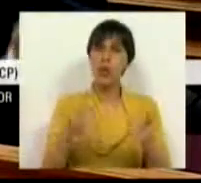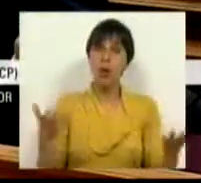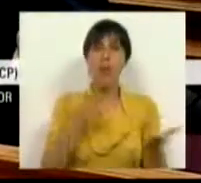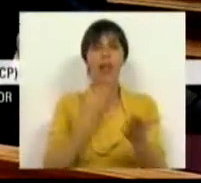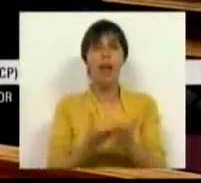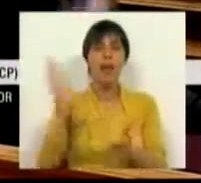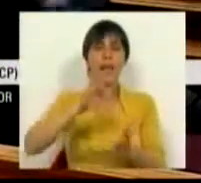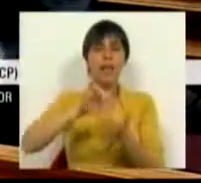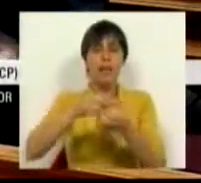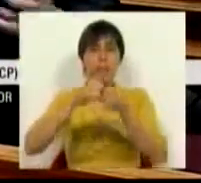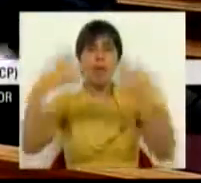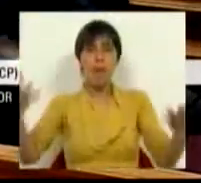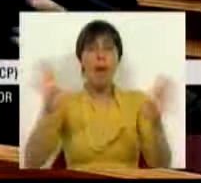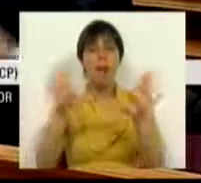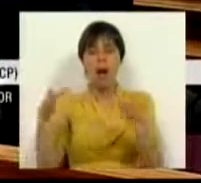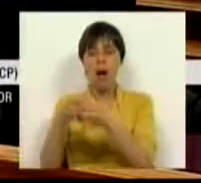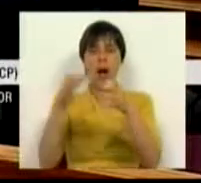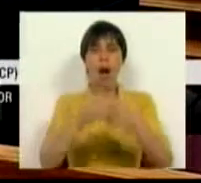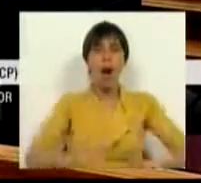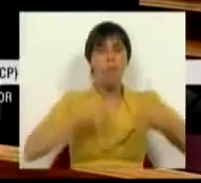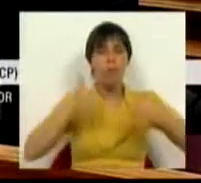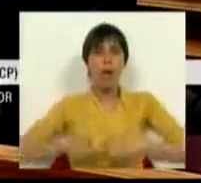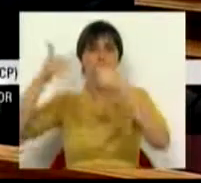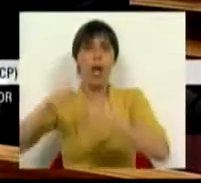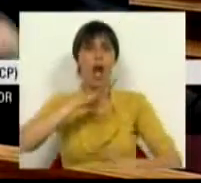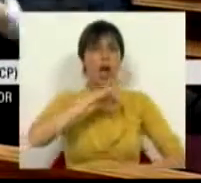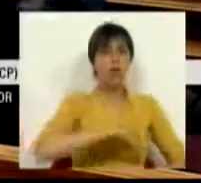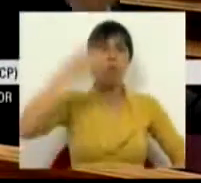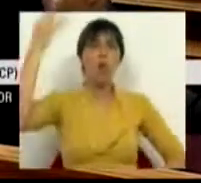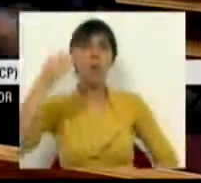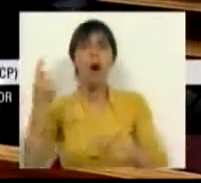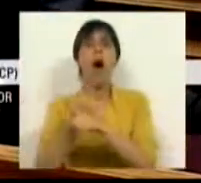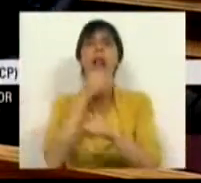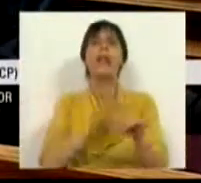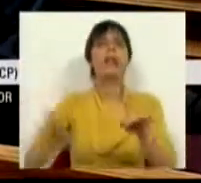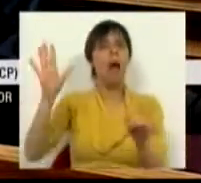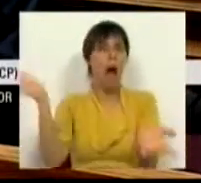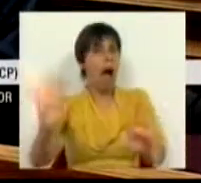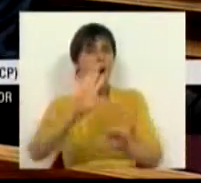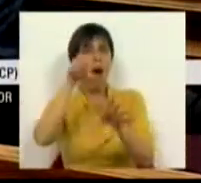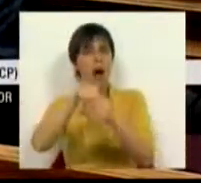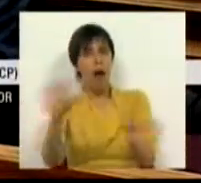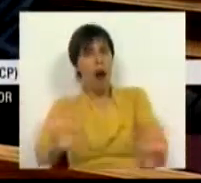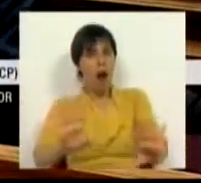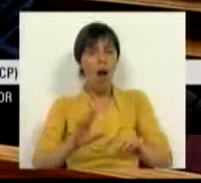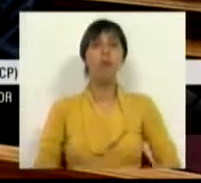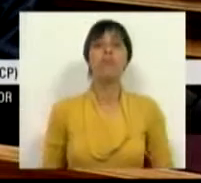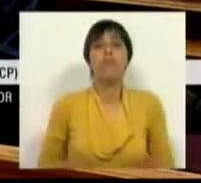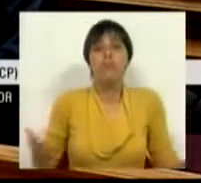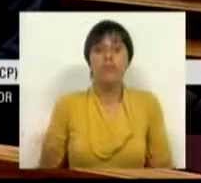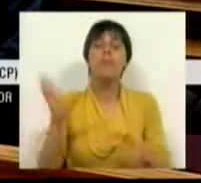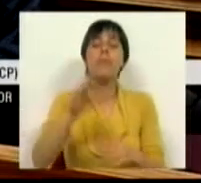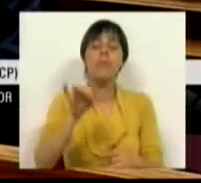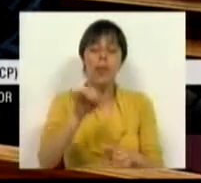que se aumente o número de centros, mas essencialmente concentrados nas áreas metropolitanas de Lisboa e do Porto, o resto do território não é contemplado nesta matéria,